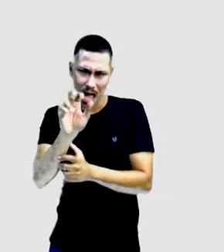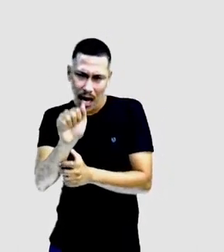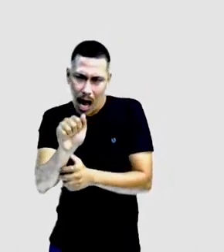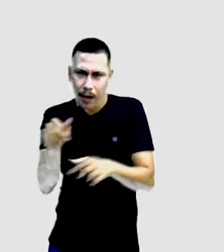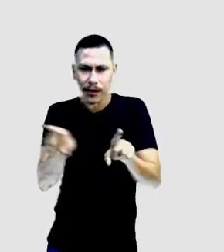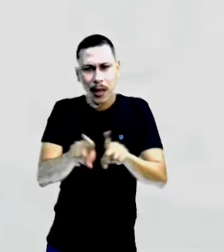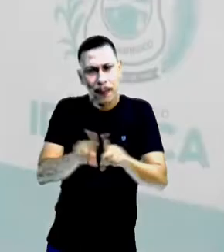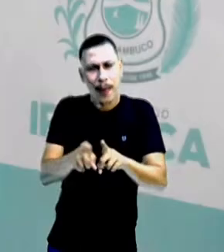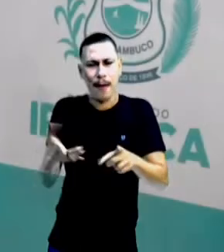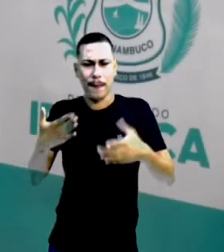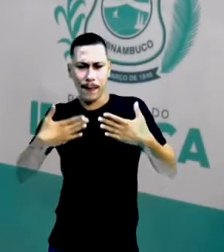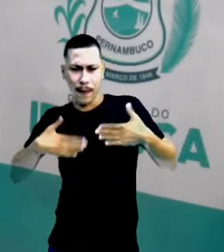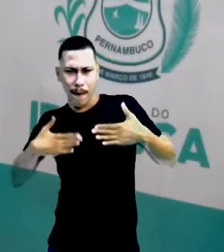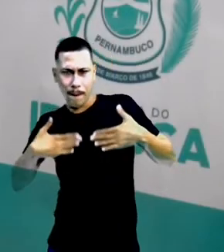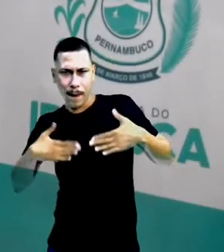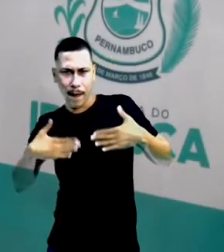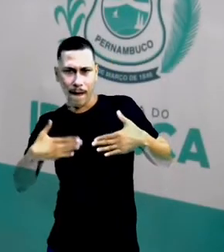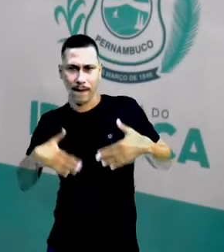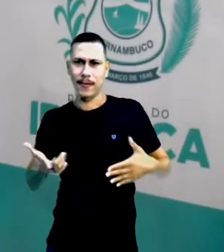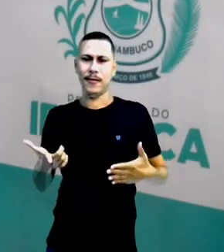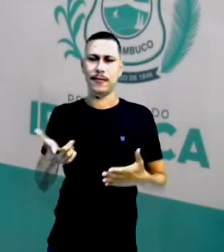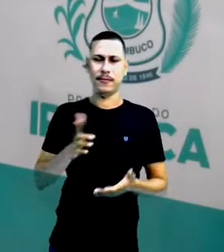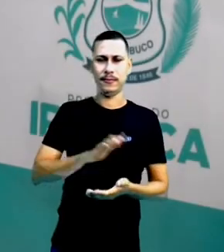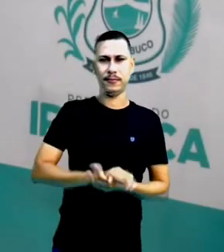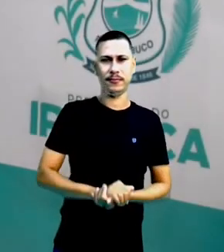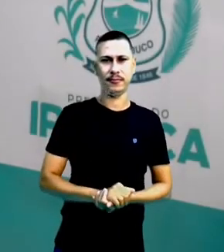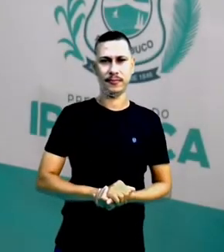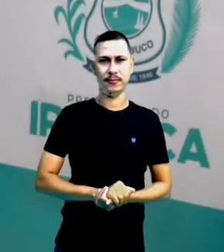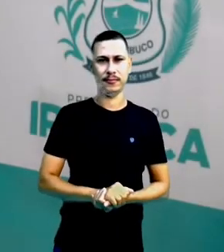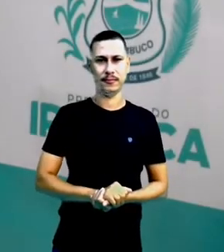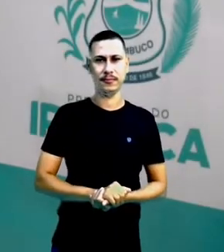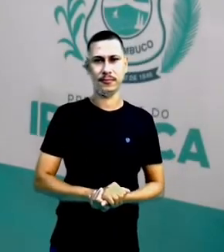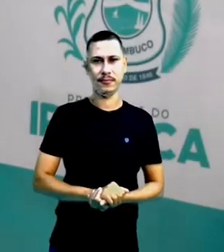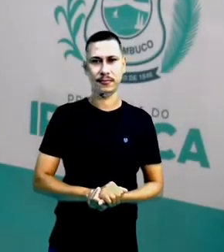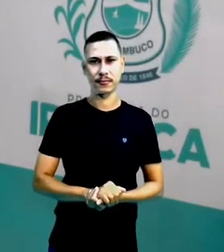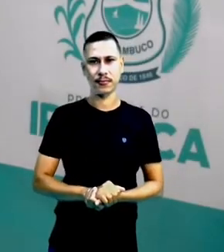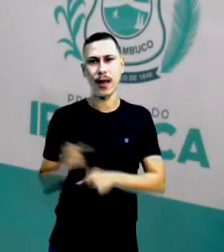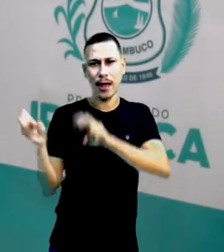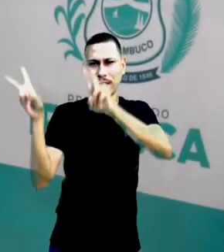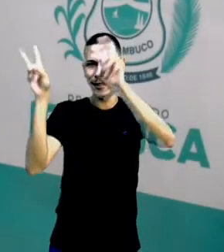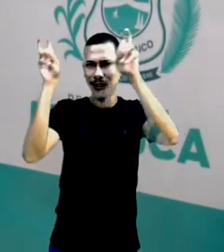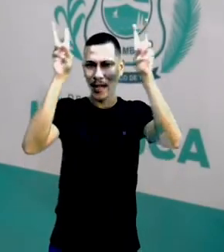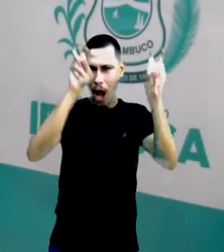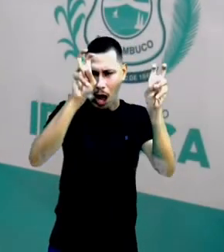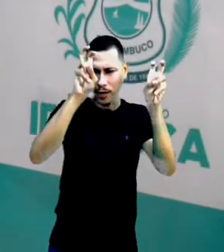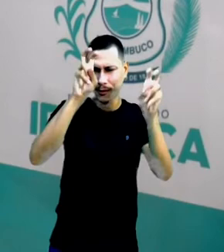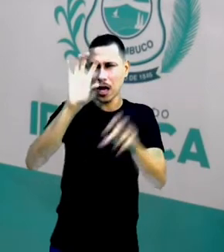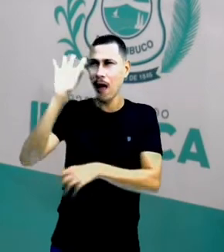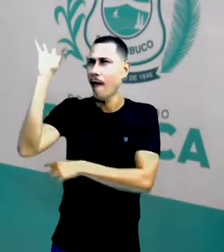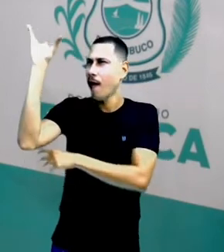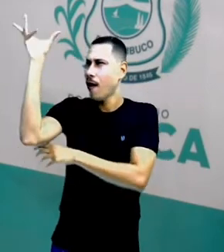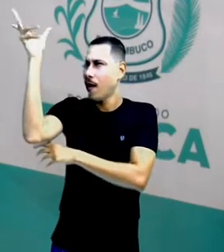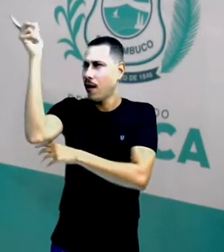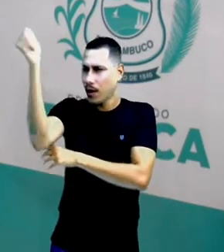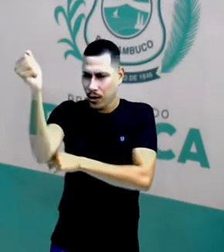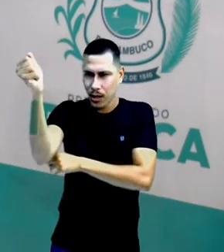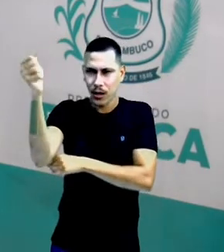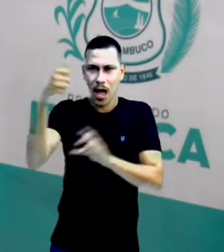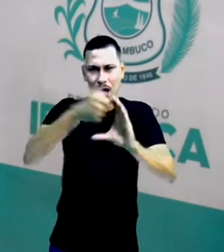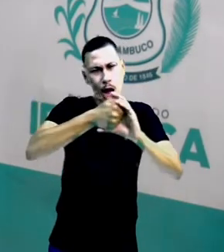harmonia, realização, ok? A temática da natureza é característica do